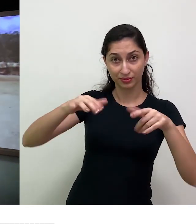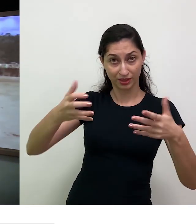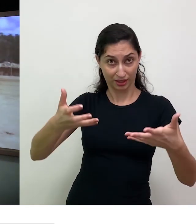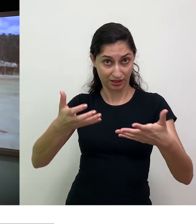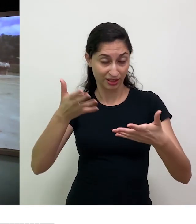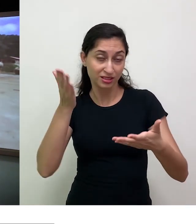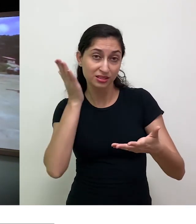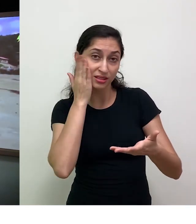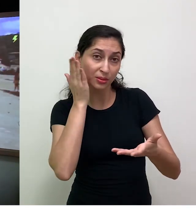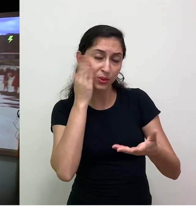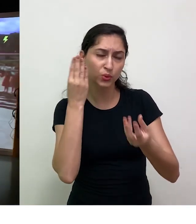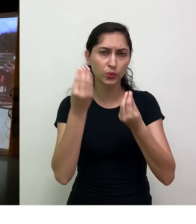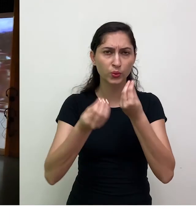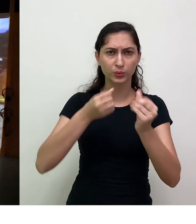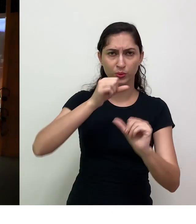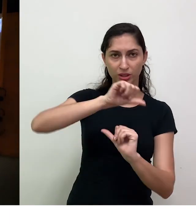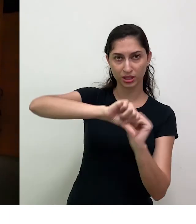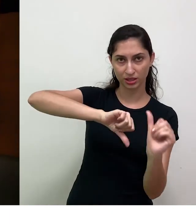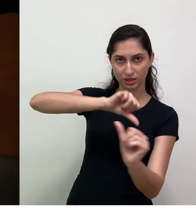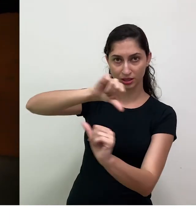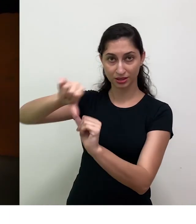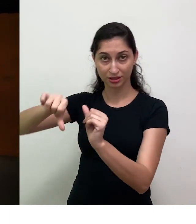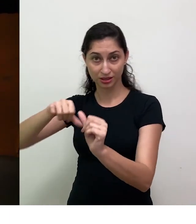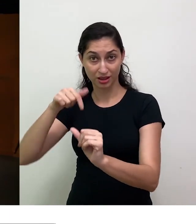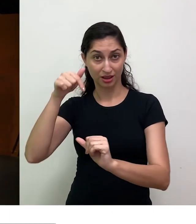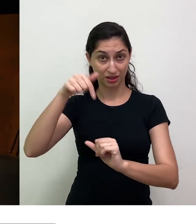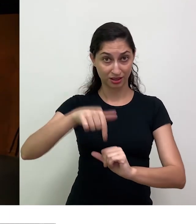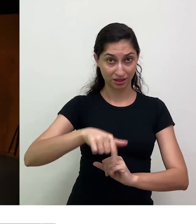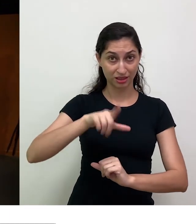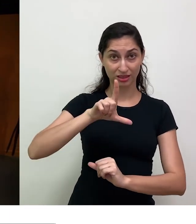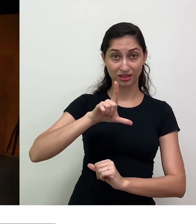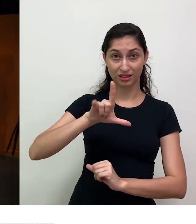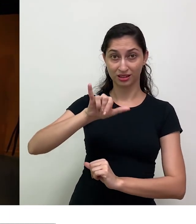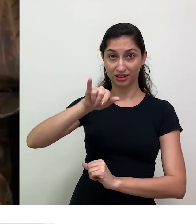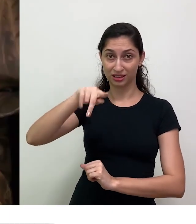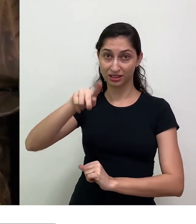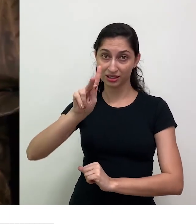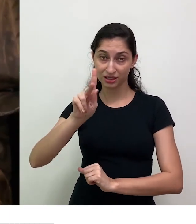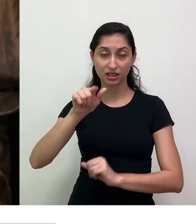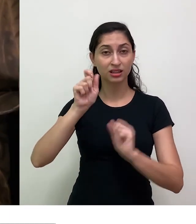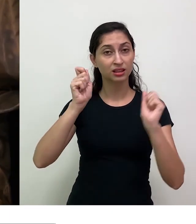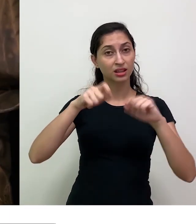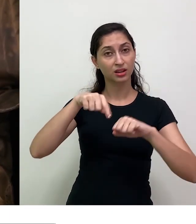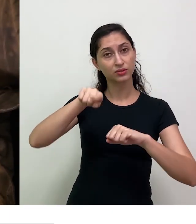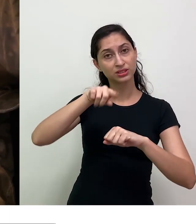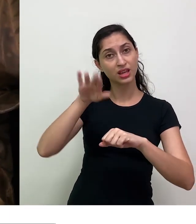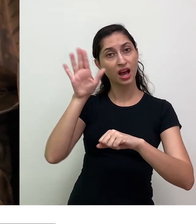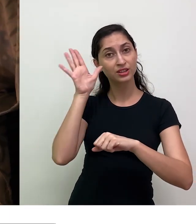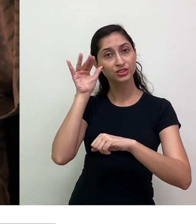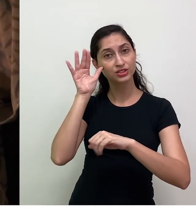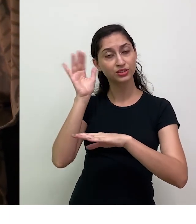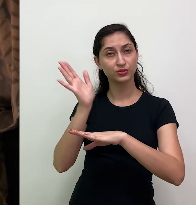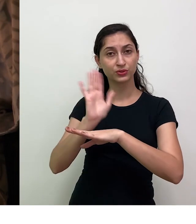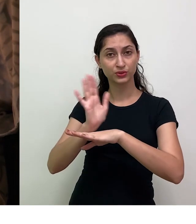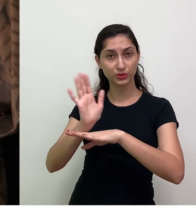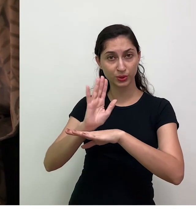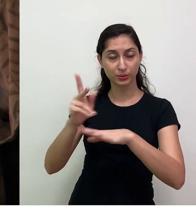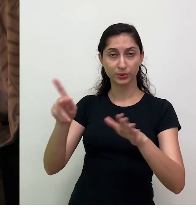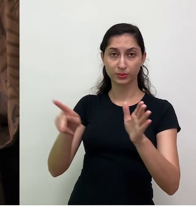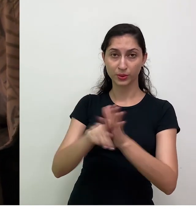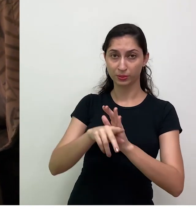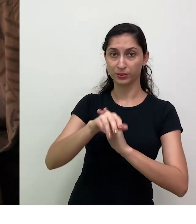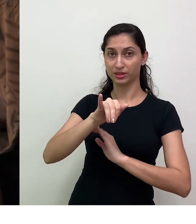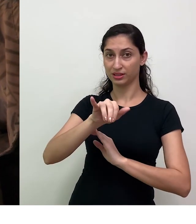essas transformações? Aqui na descrição do vídeo tem o link onde você pode assistir o filme Nyahami, feito pelo